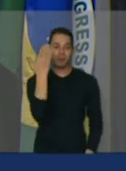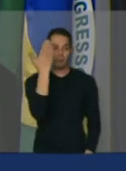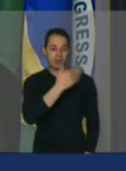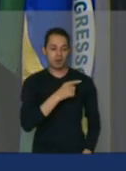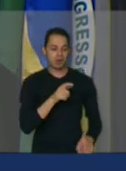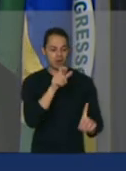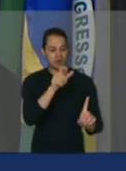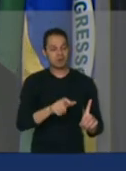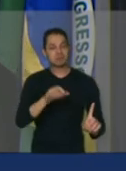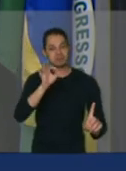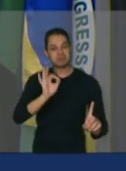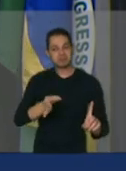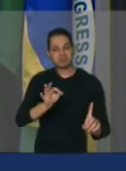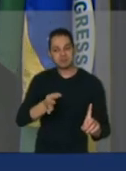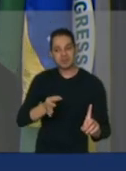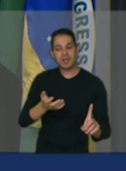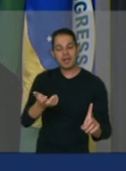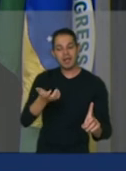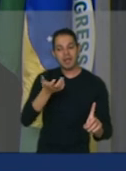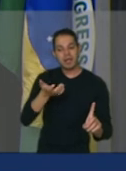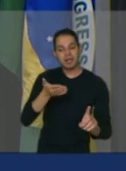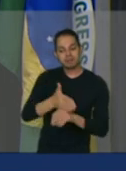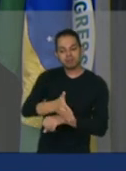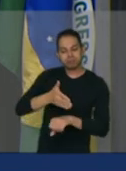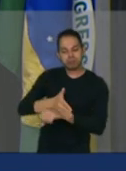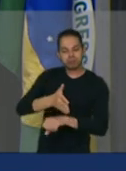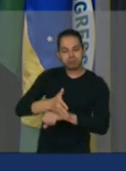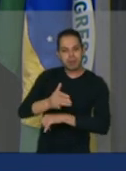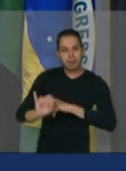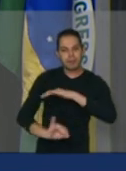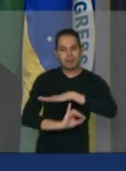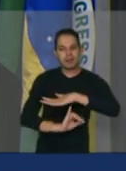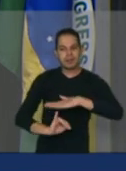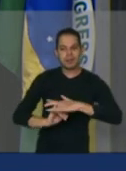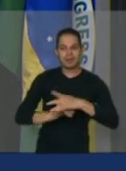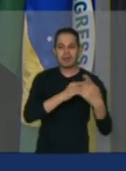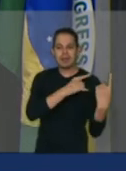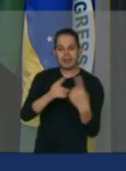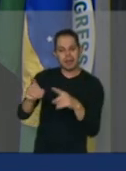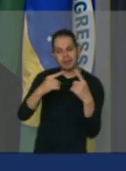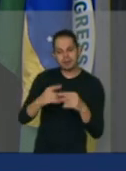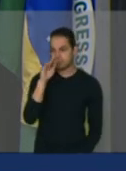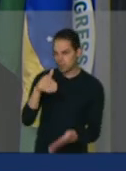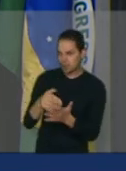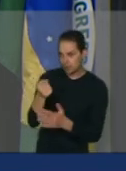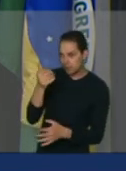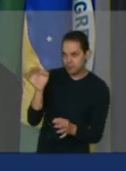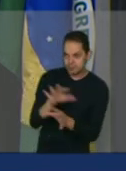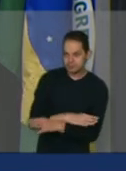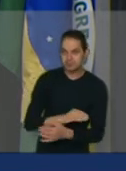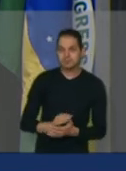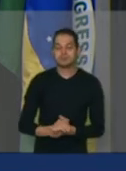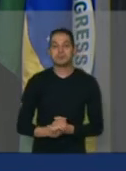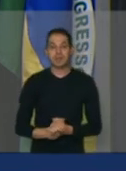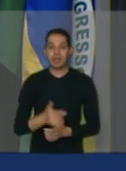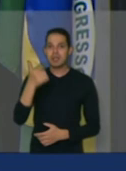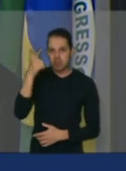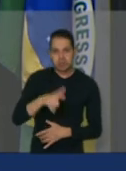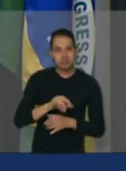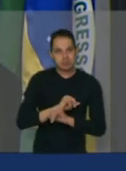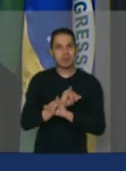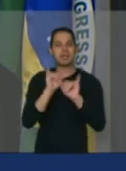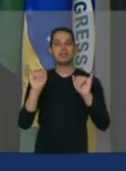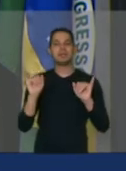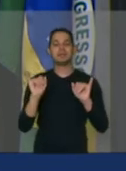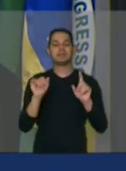realmente quer fazer interferências nas instituições e atacando as instituições. E digo mais,